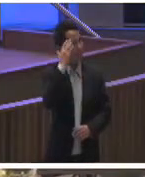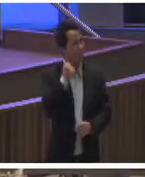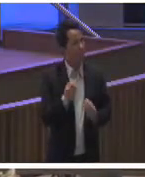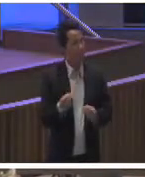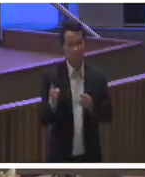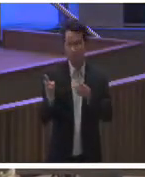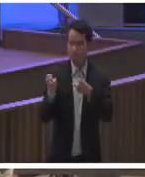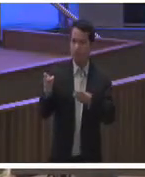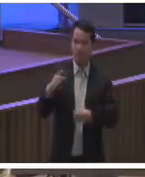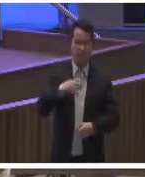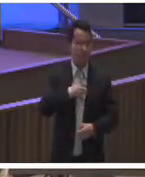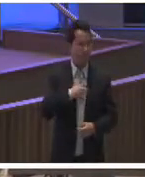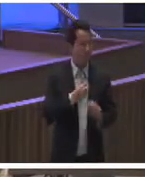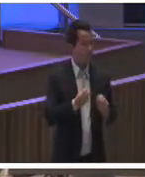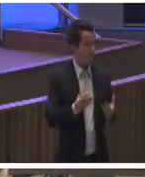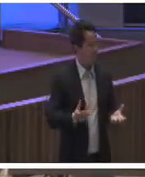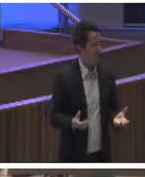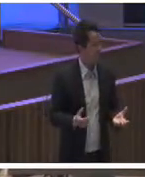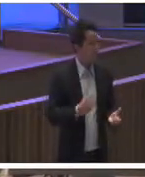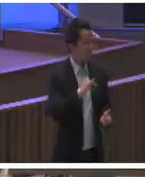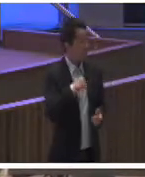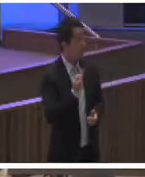a gente se perde.